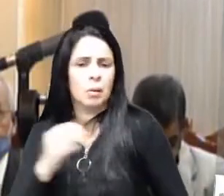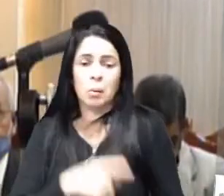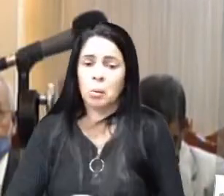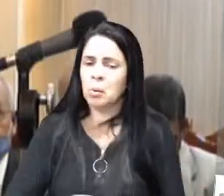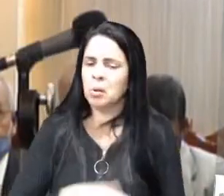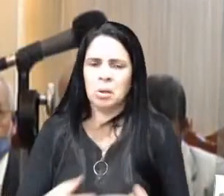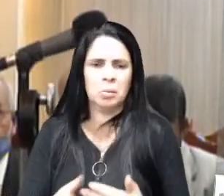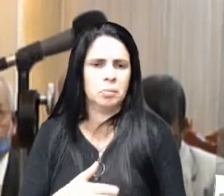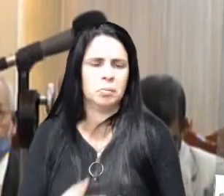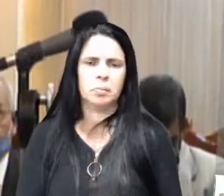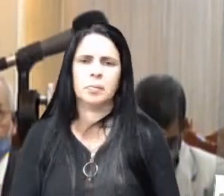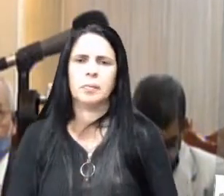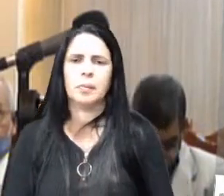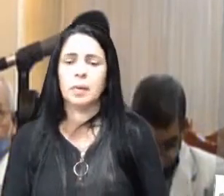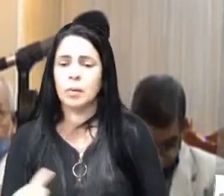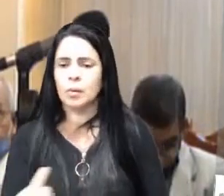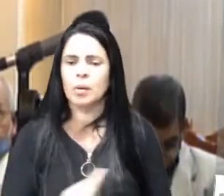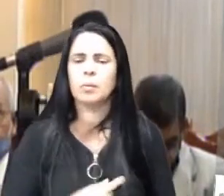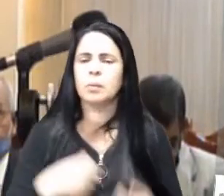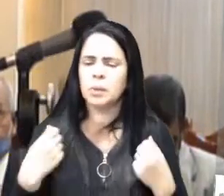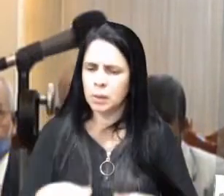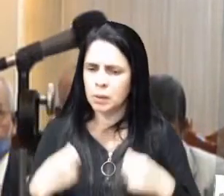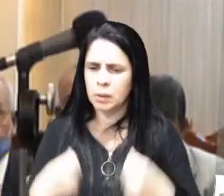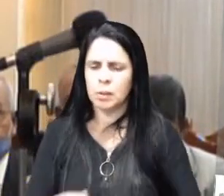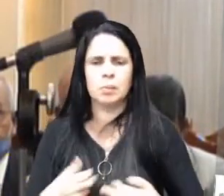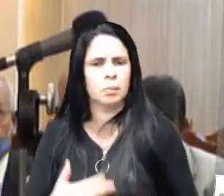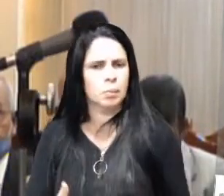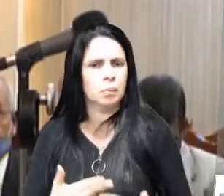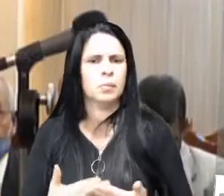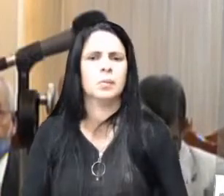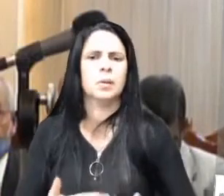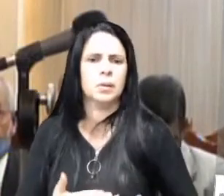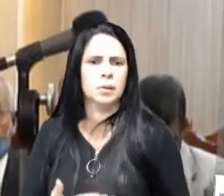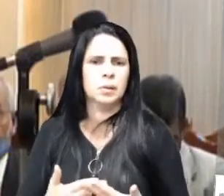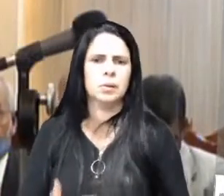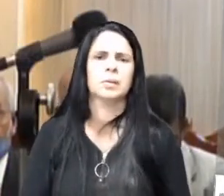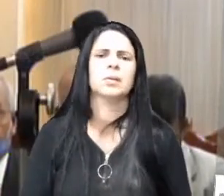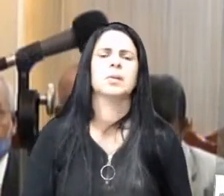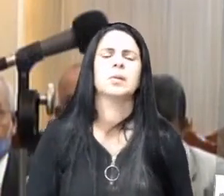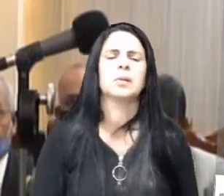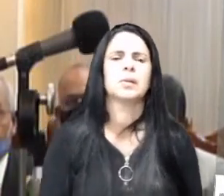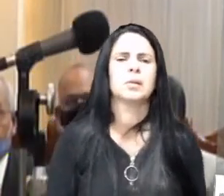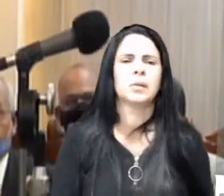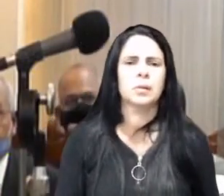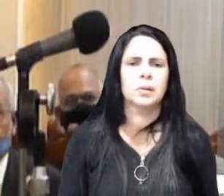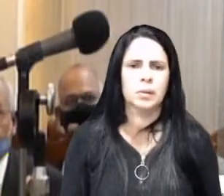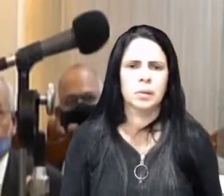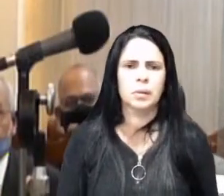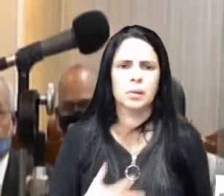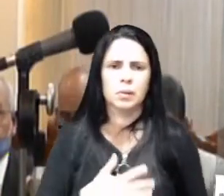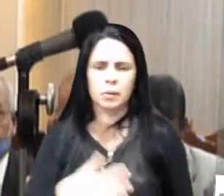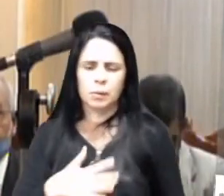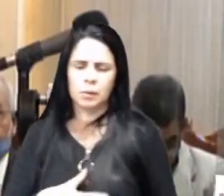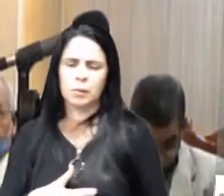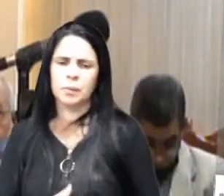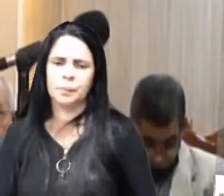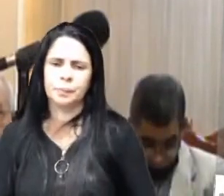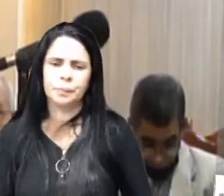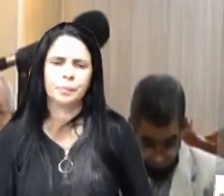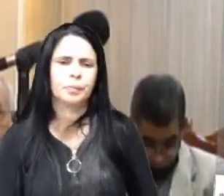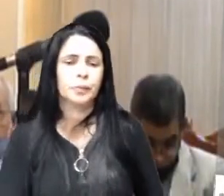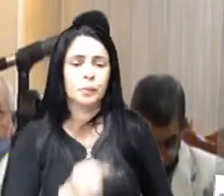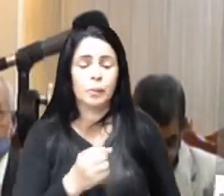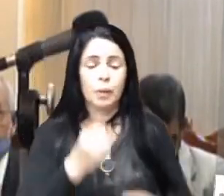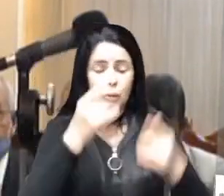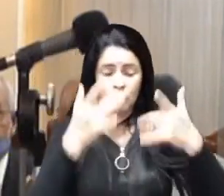suas palavras, em suas atitudes. Mas eu vou explicar o que é ser sóbrio e o que é ser criterioso. William